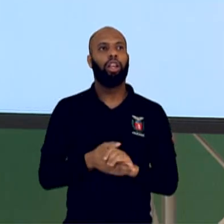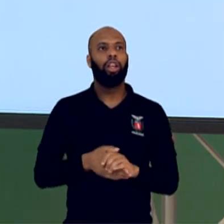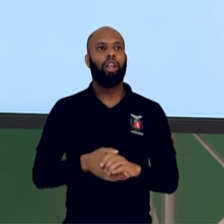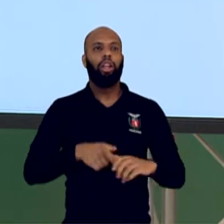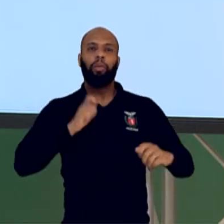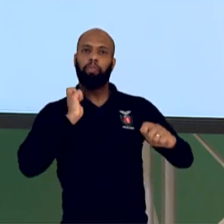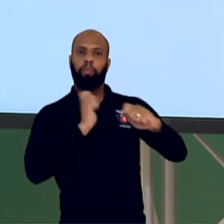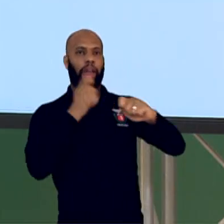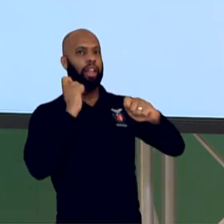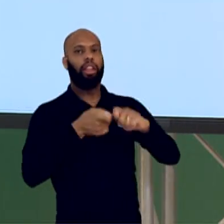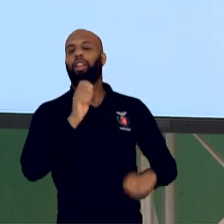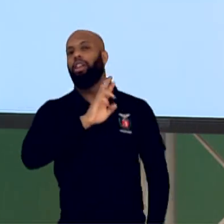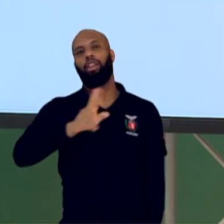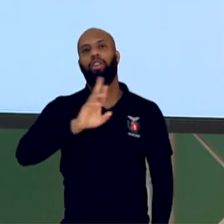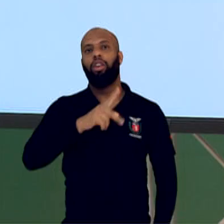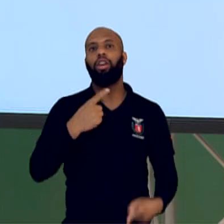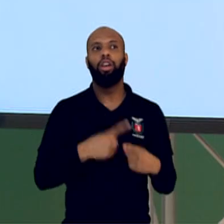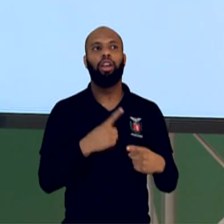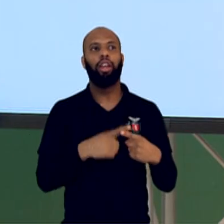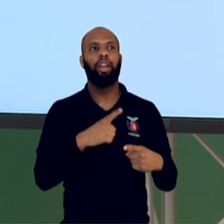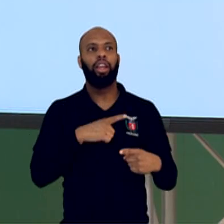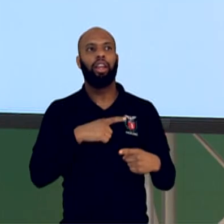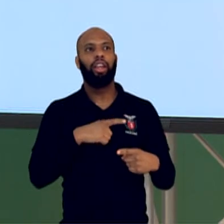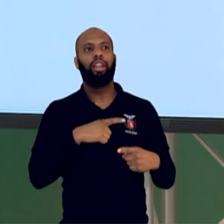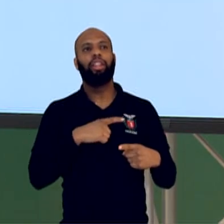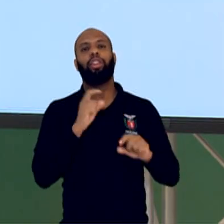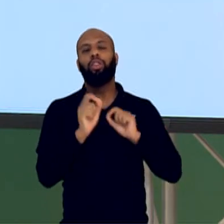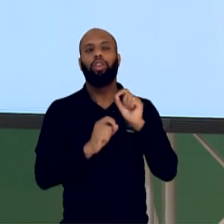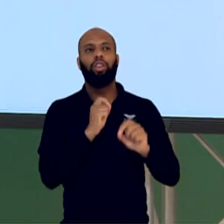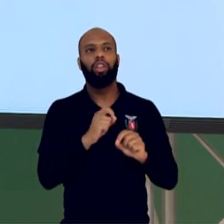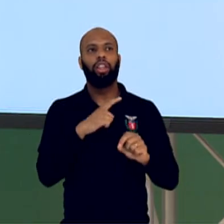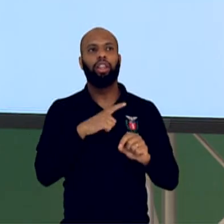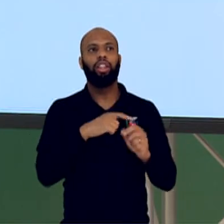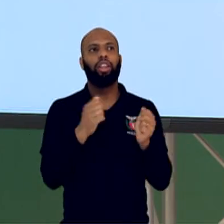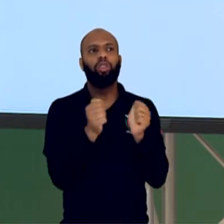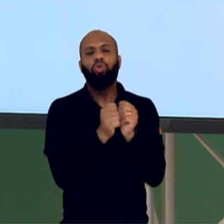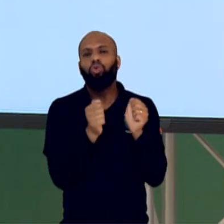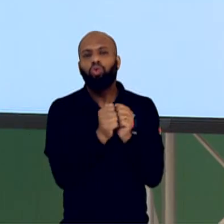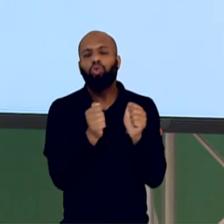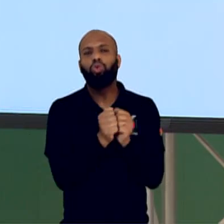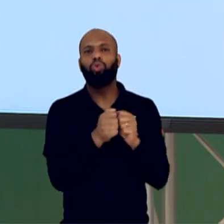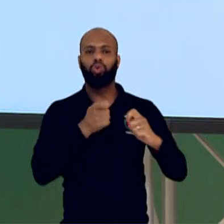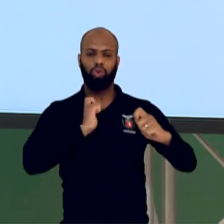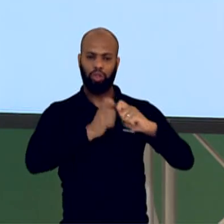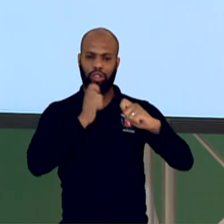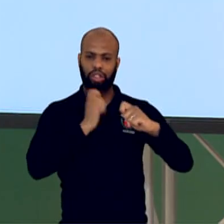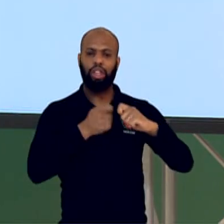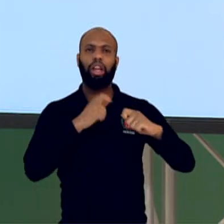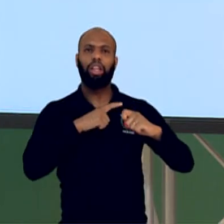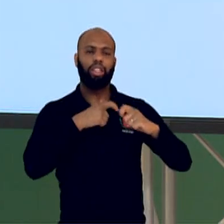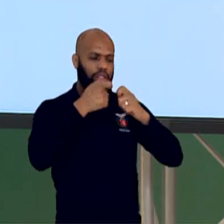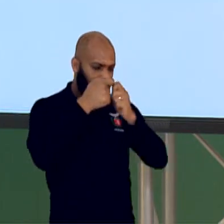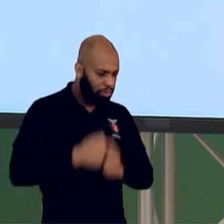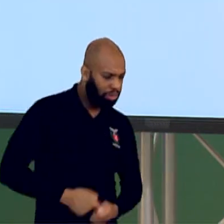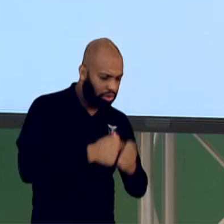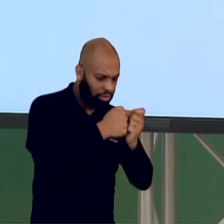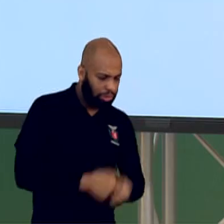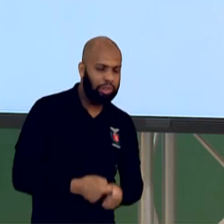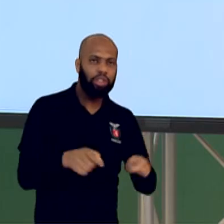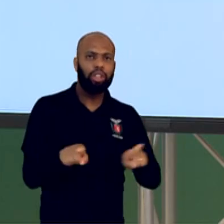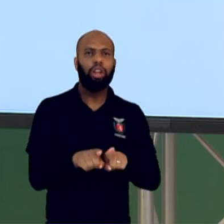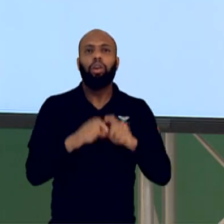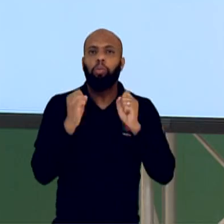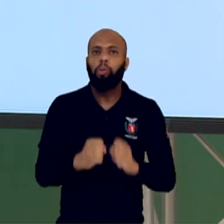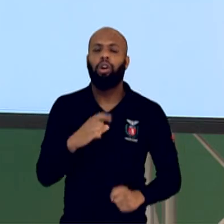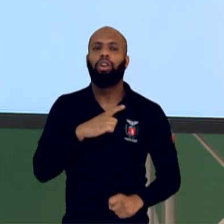Martelo não é uma máquina simples, porque ele tem tanto a alavanca, quanto ele tem também a parte ali pode